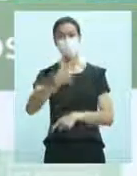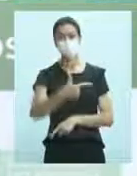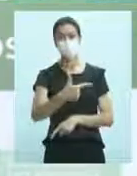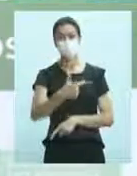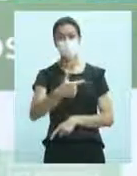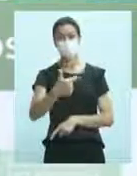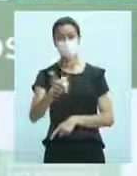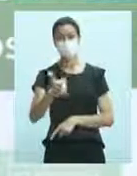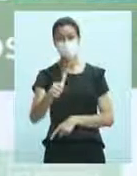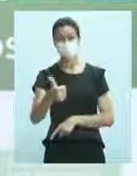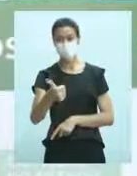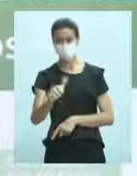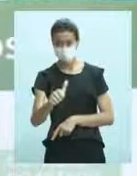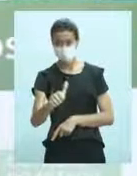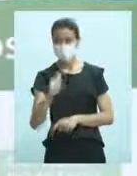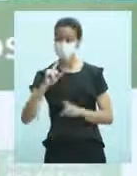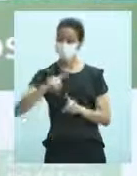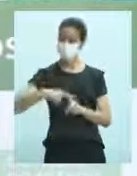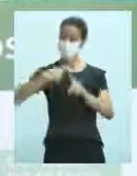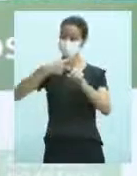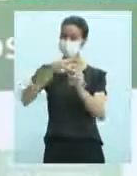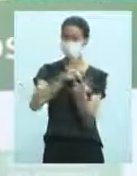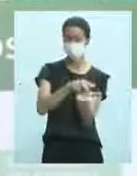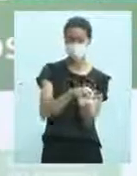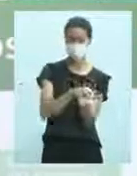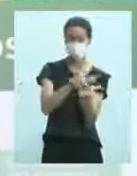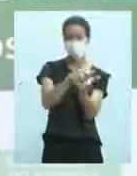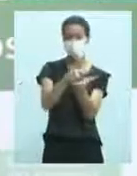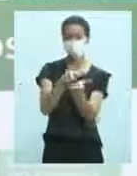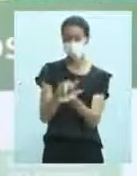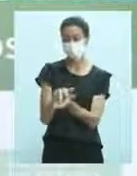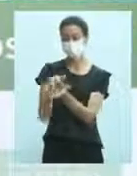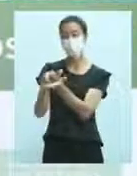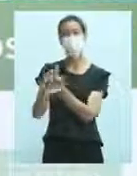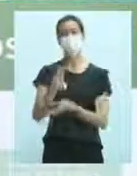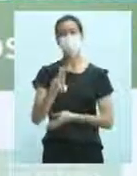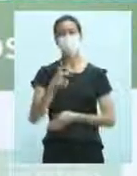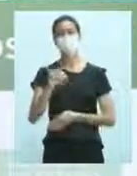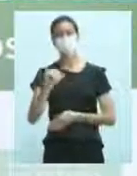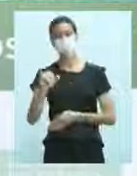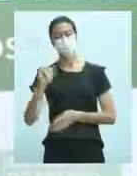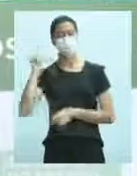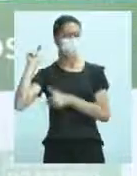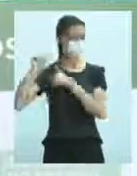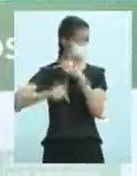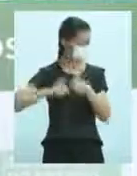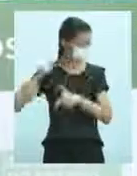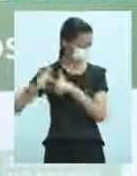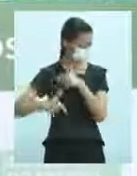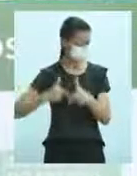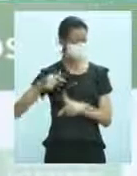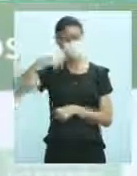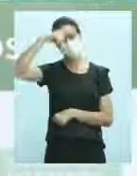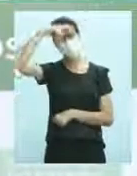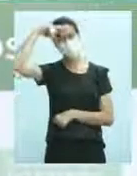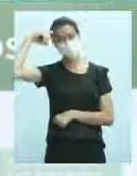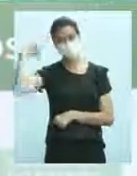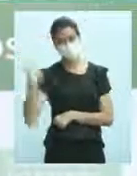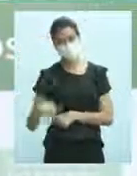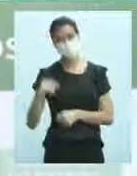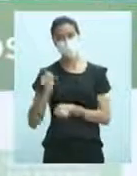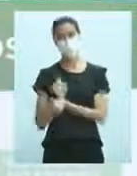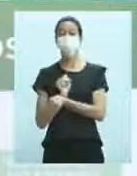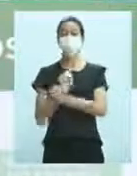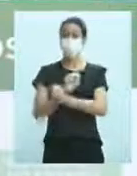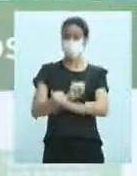211 novos leitos de uti estamos trabalhando intensamente e nessa semana mesmo já